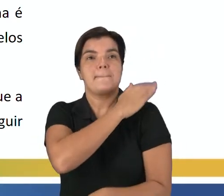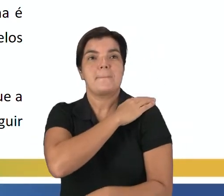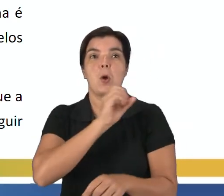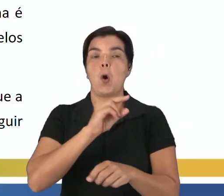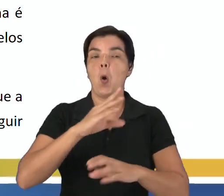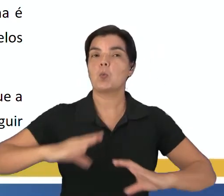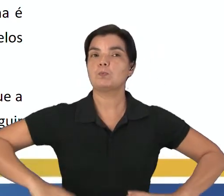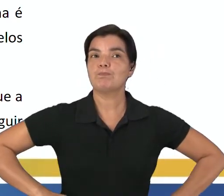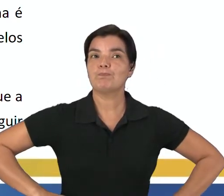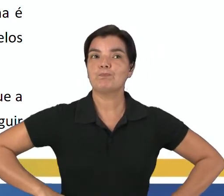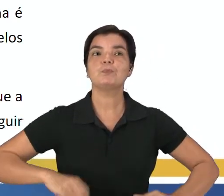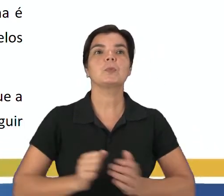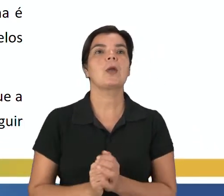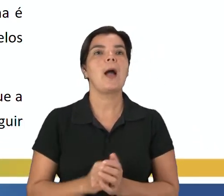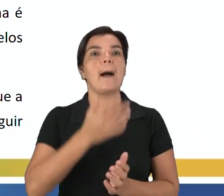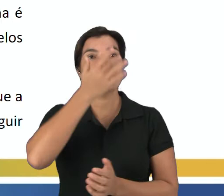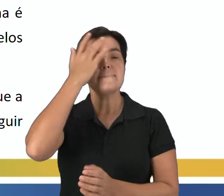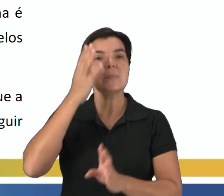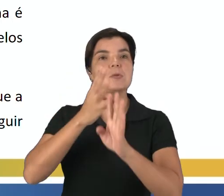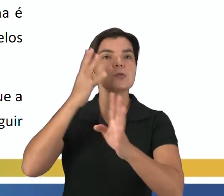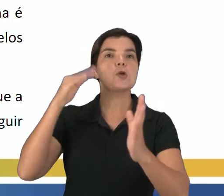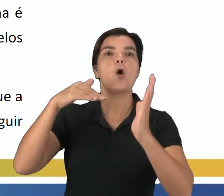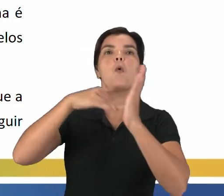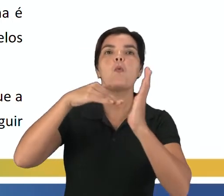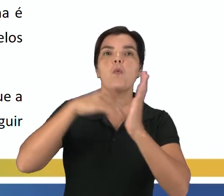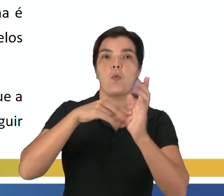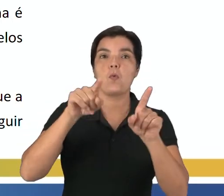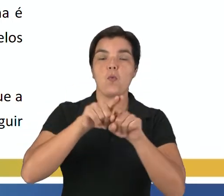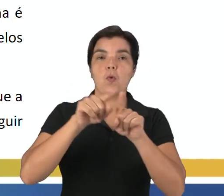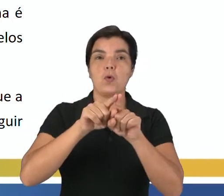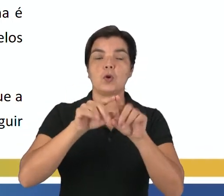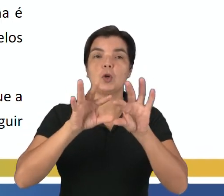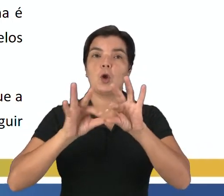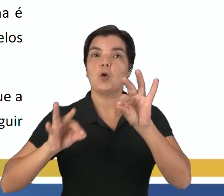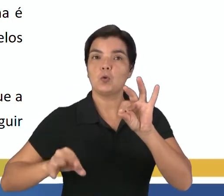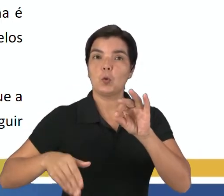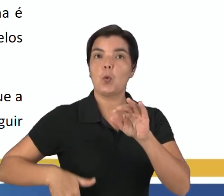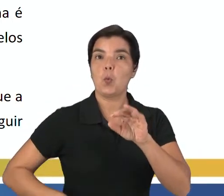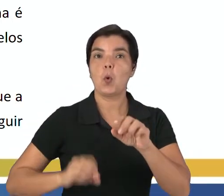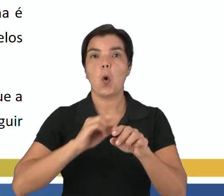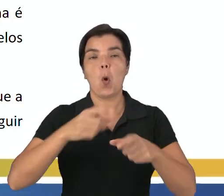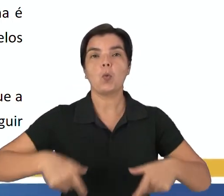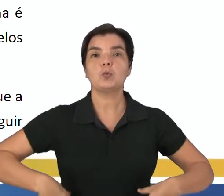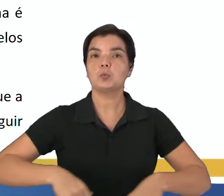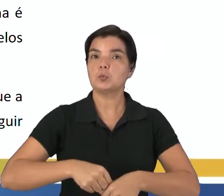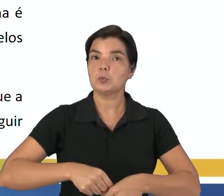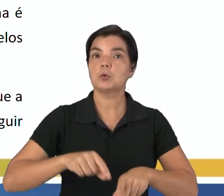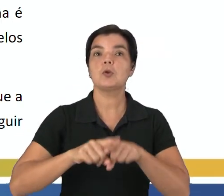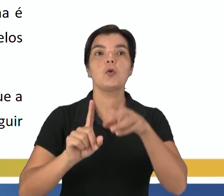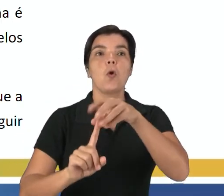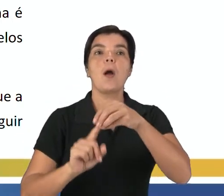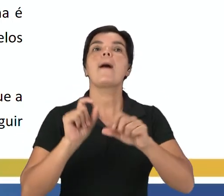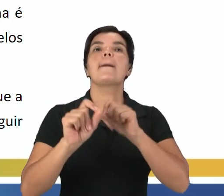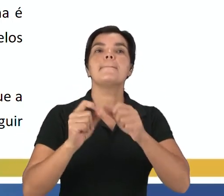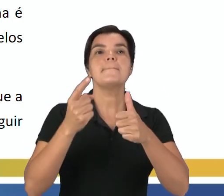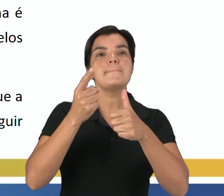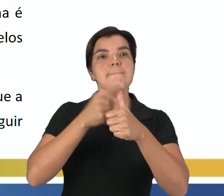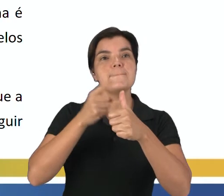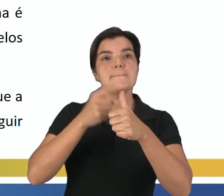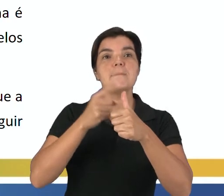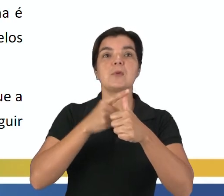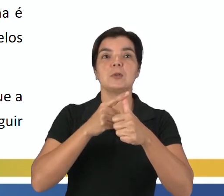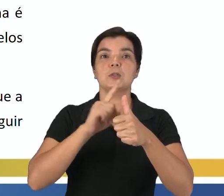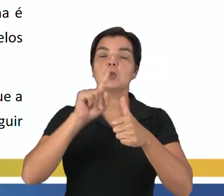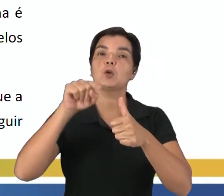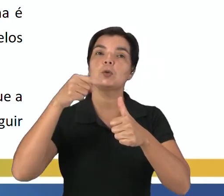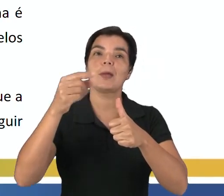ou cinturas. A última pessoa da fila deve colocar um lenço em seu bolso ou cinto, e o objetivo é que a primeira